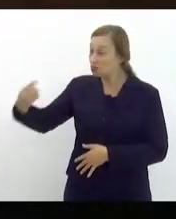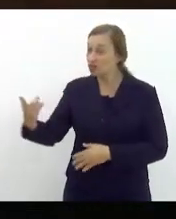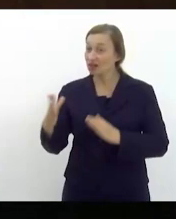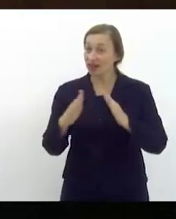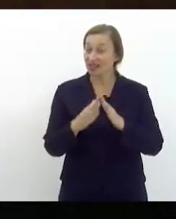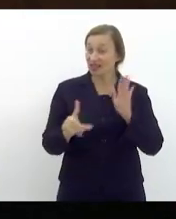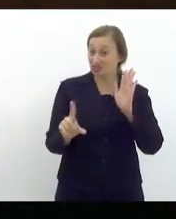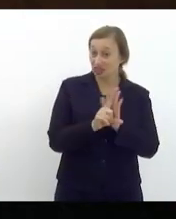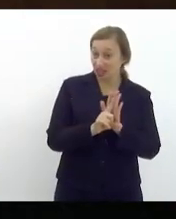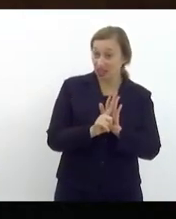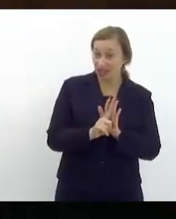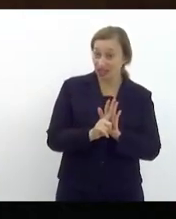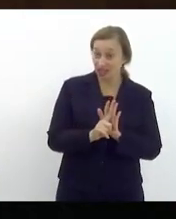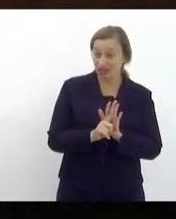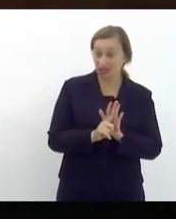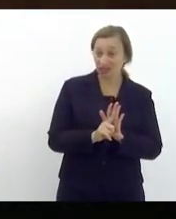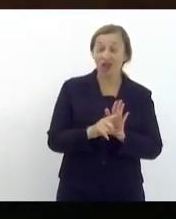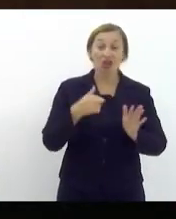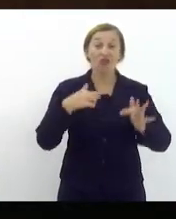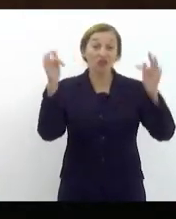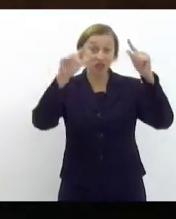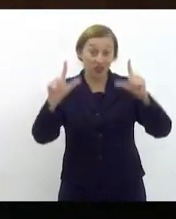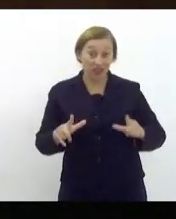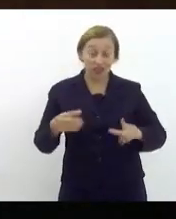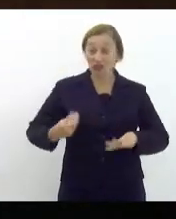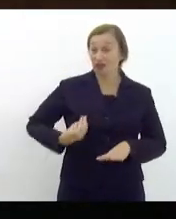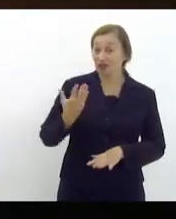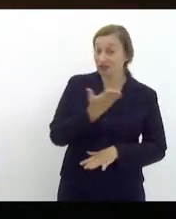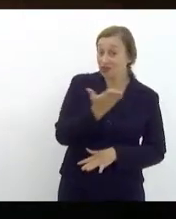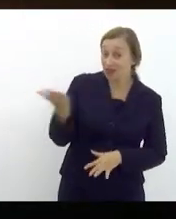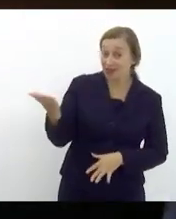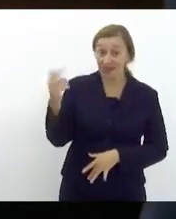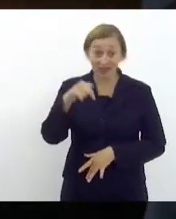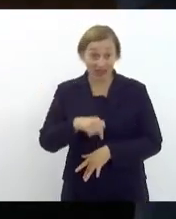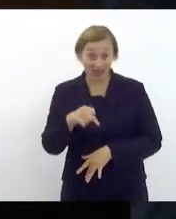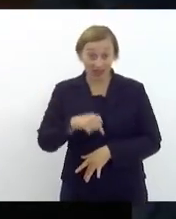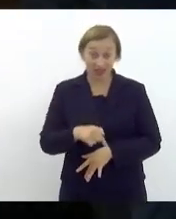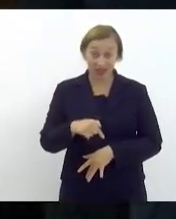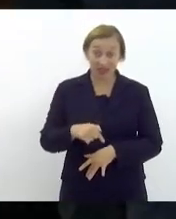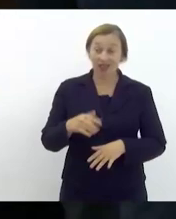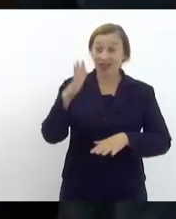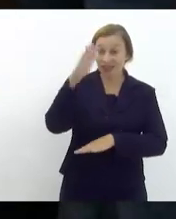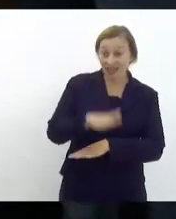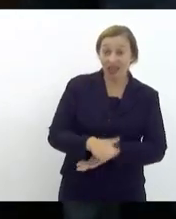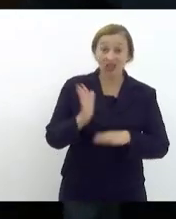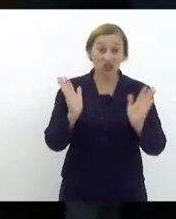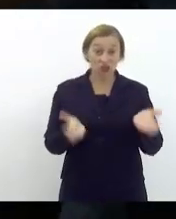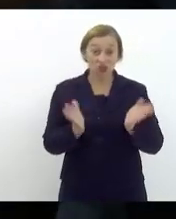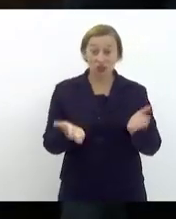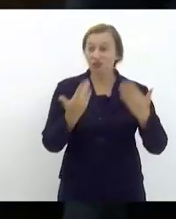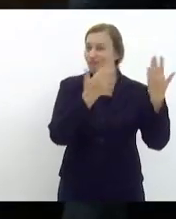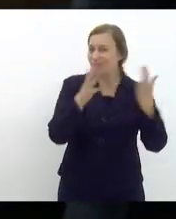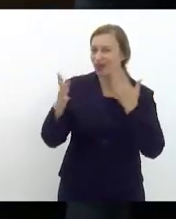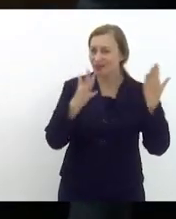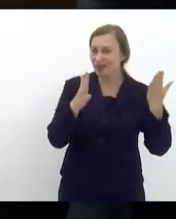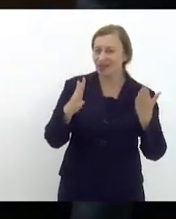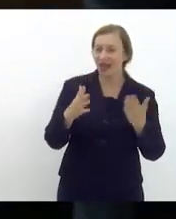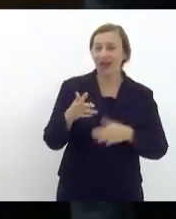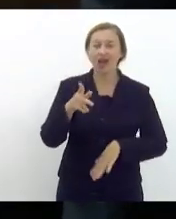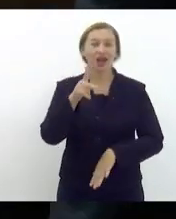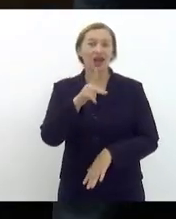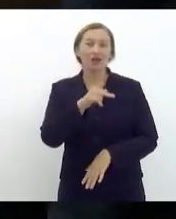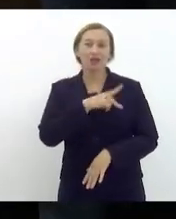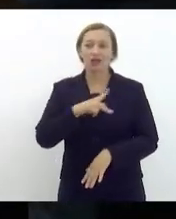Legislativa o Rio de Janeiro fica muito feliz com a presença de vocês aqui nessa tarde de hoje saudar nossa querida Presidente